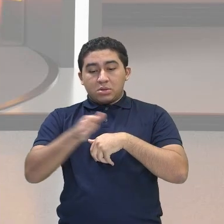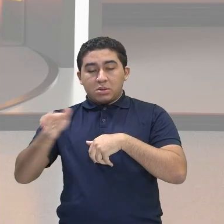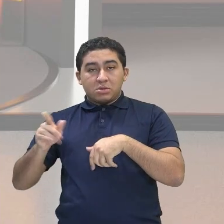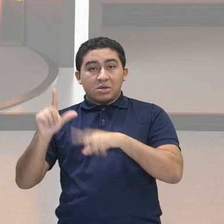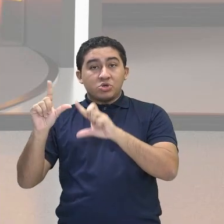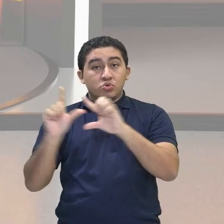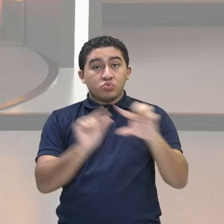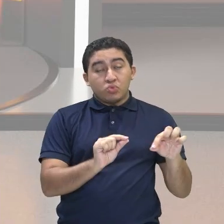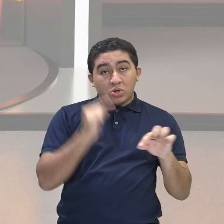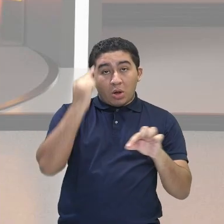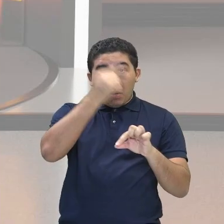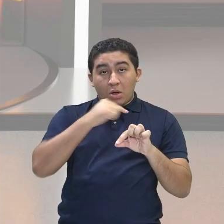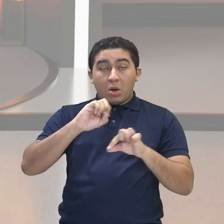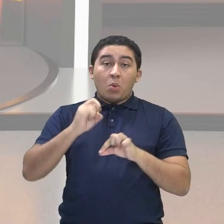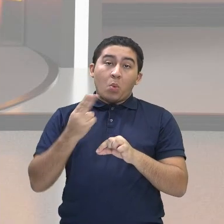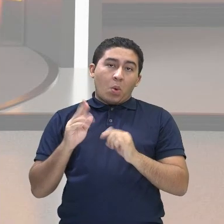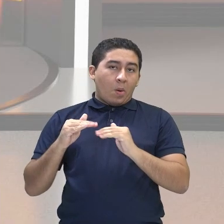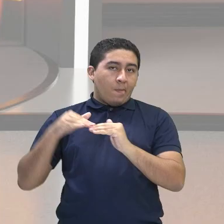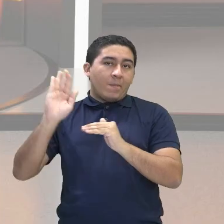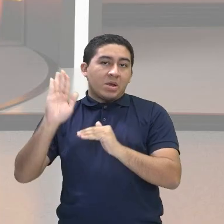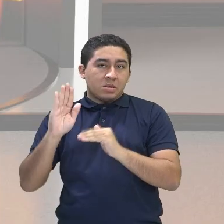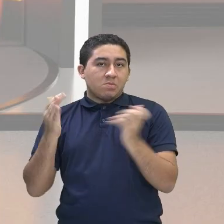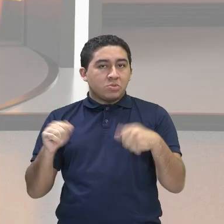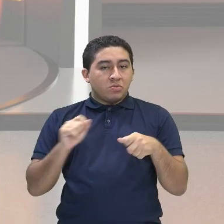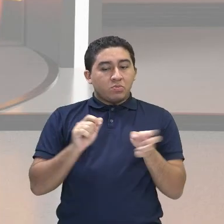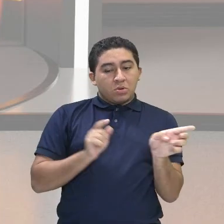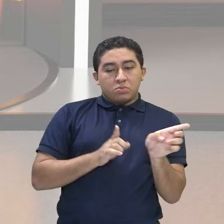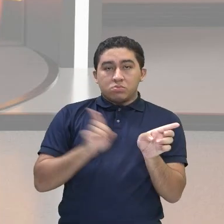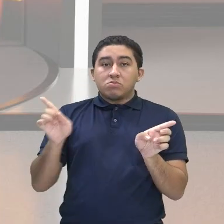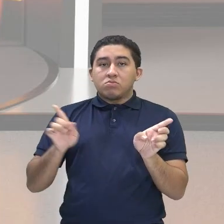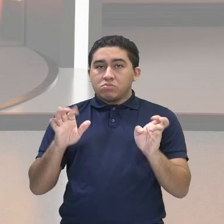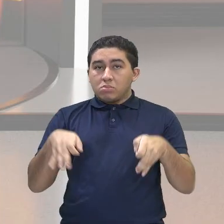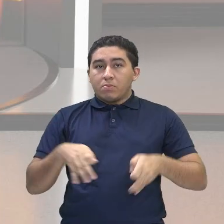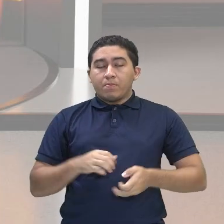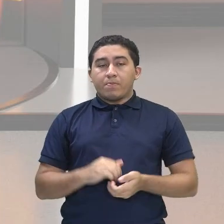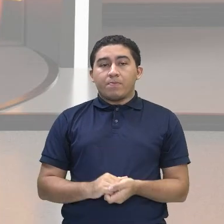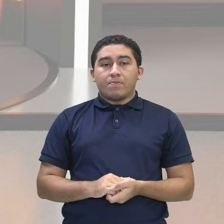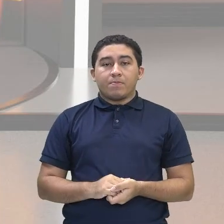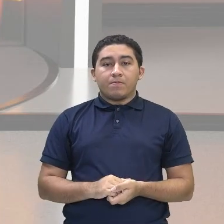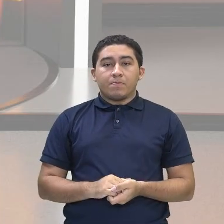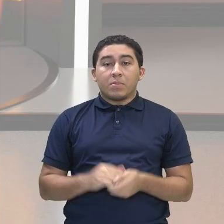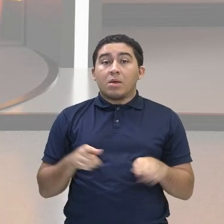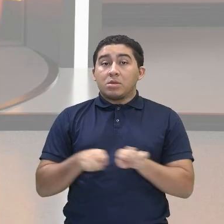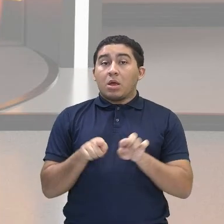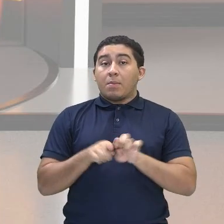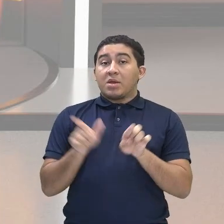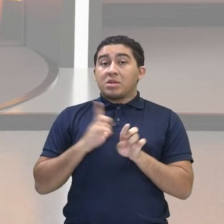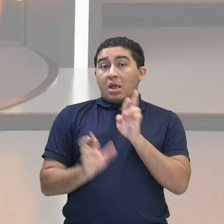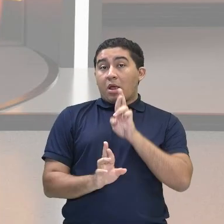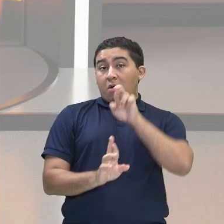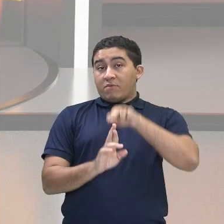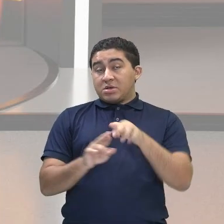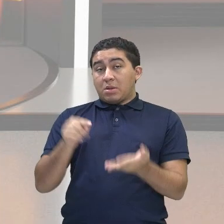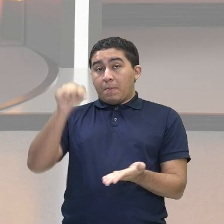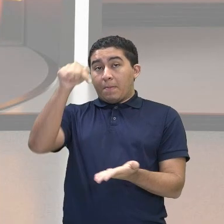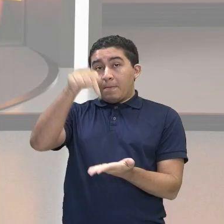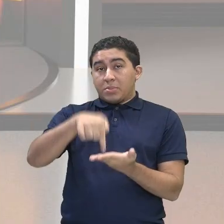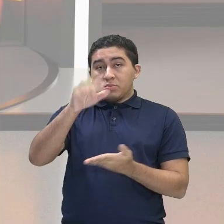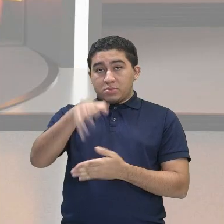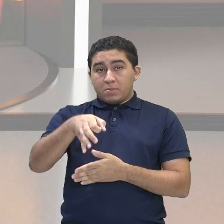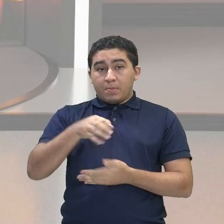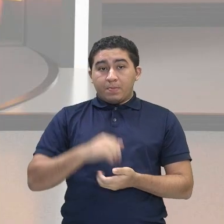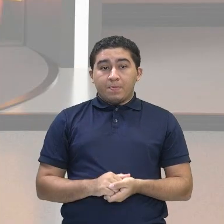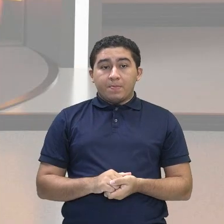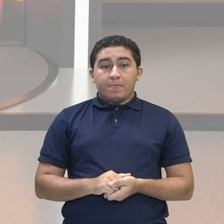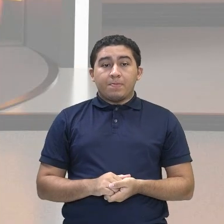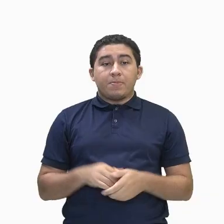horário e aumentando ali, seja para o lado leste, seja para o lado oeste. E também ter um ponto de referência, certo? E aí nós temos